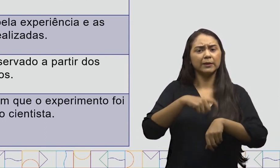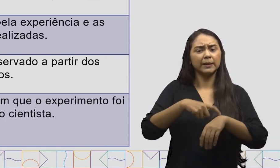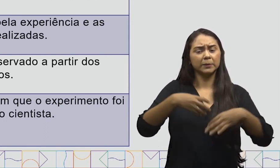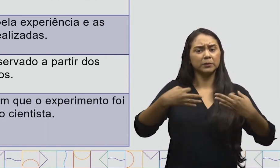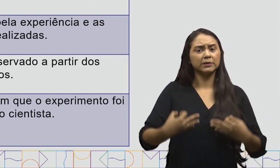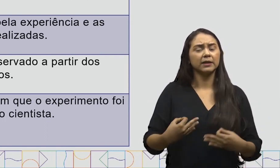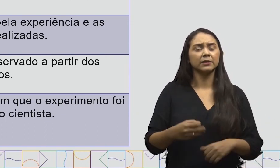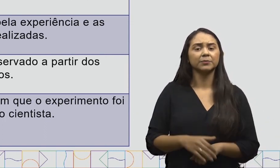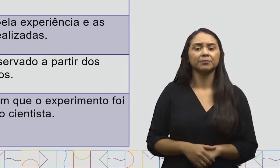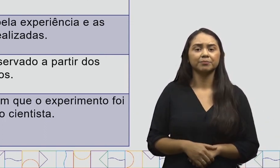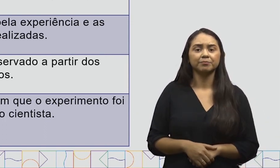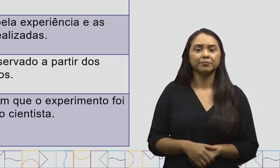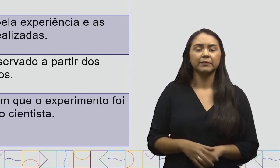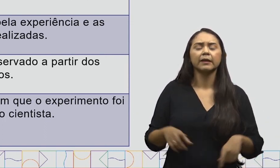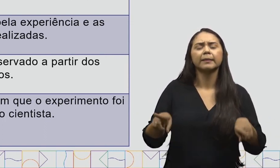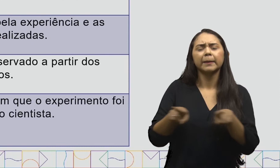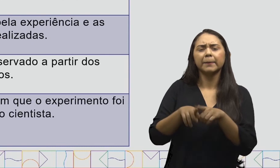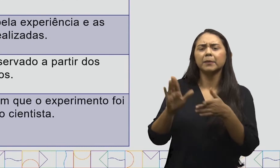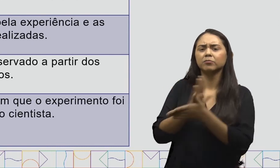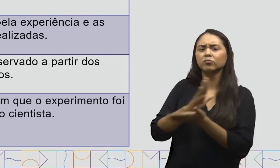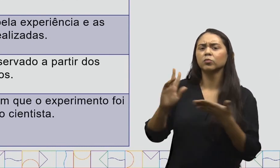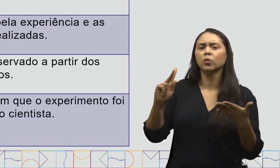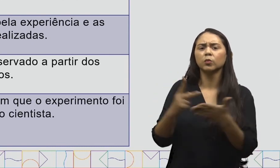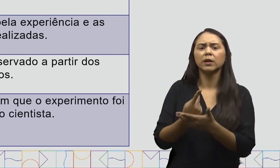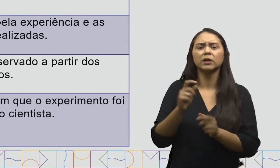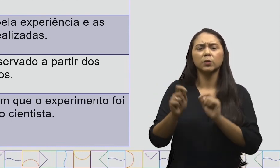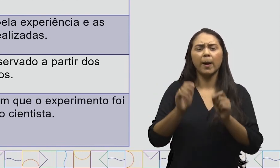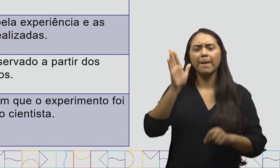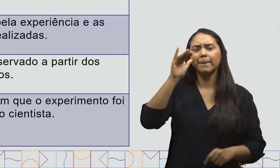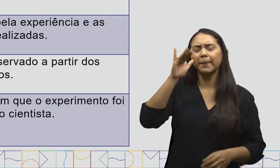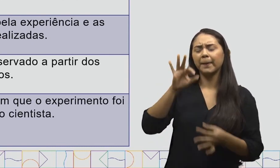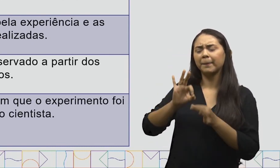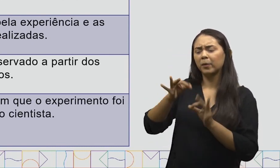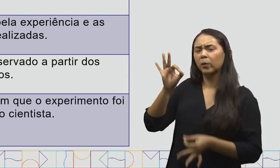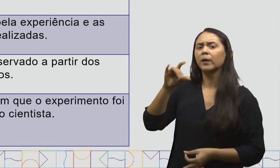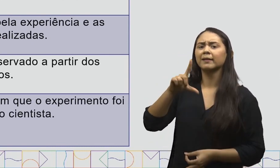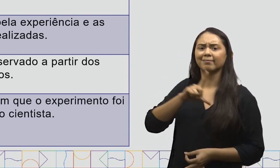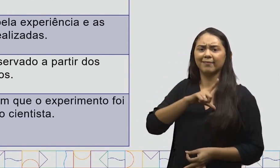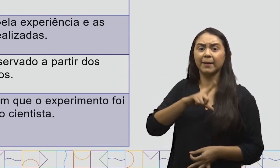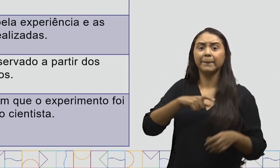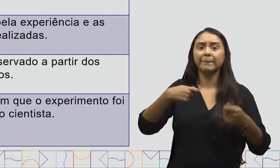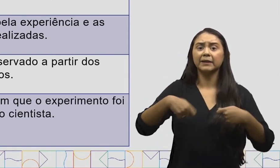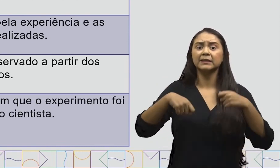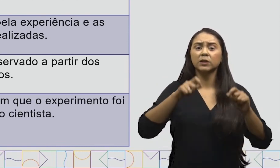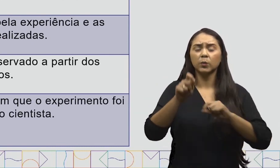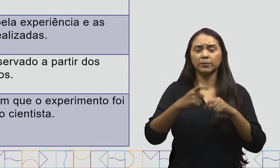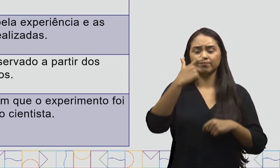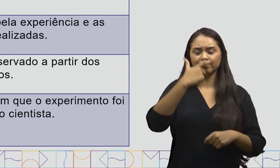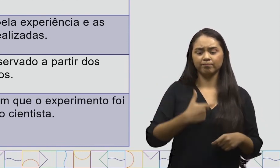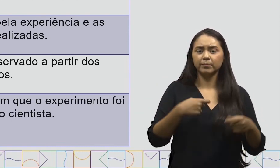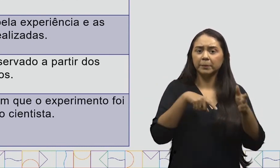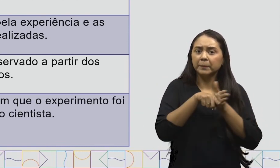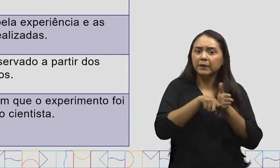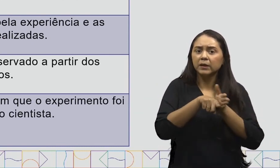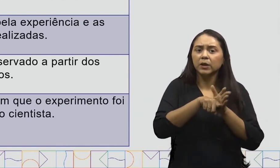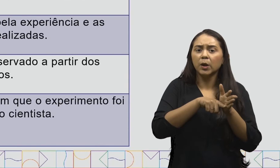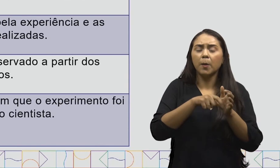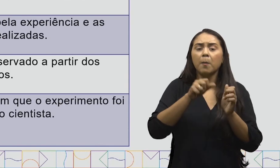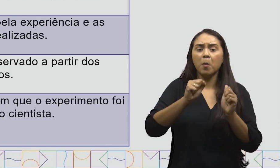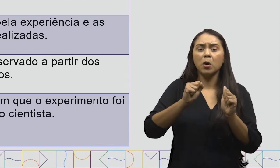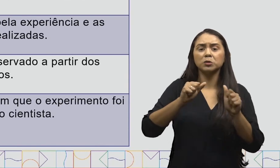tempo e local. Há também relatos que envolvem observações mais longas, sendo necessário que o pesquisador registre